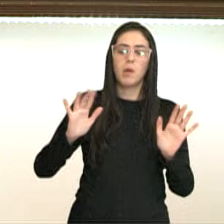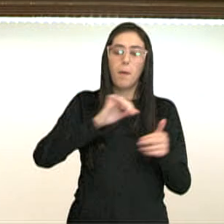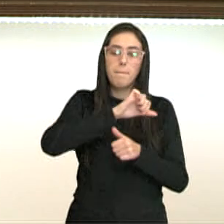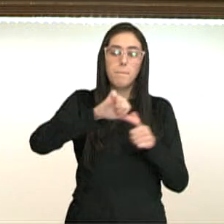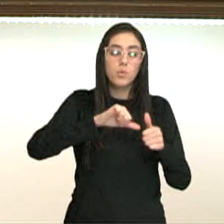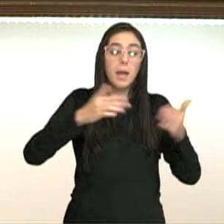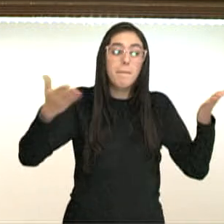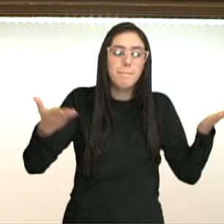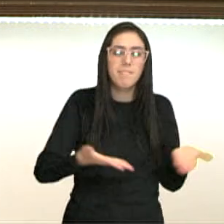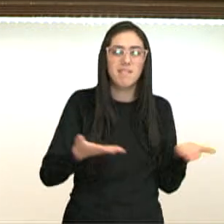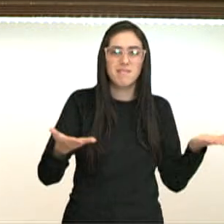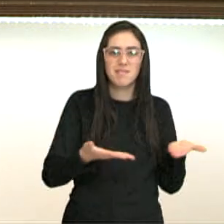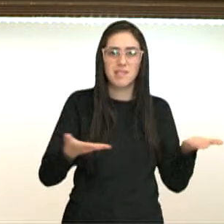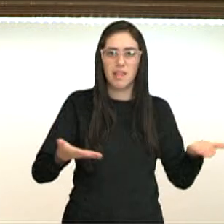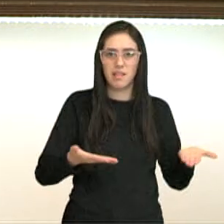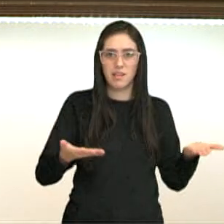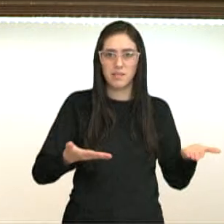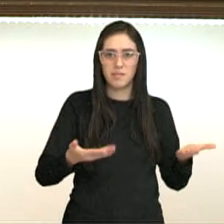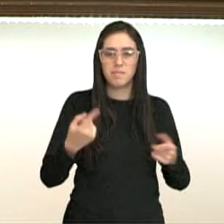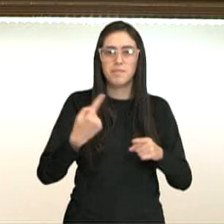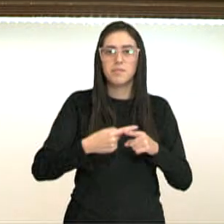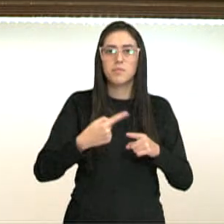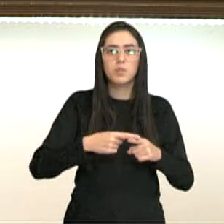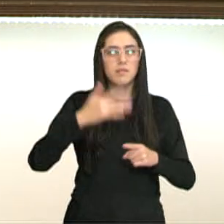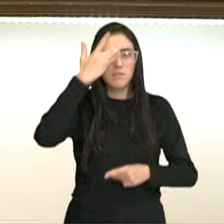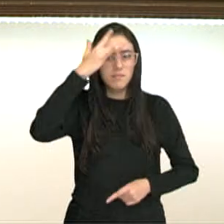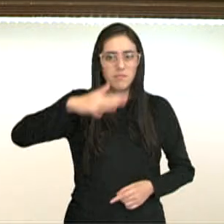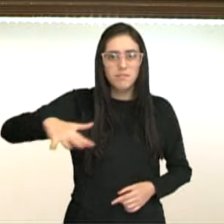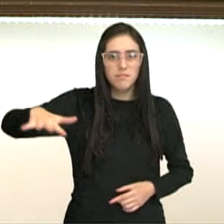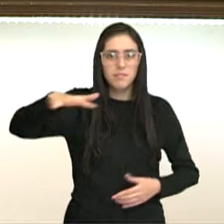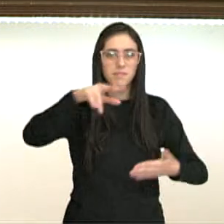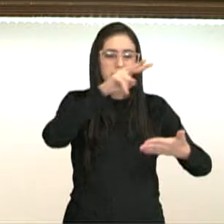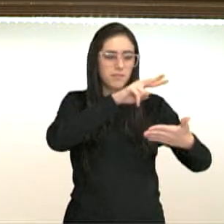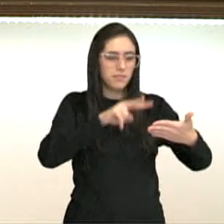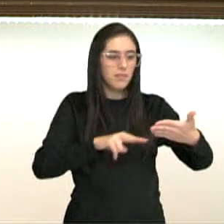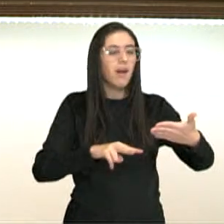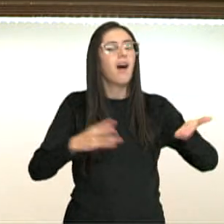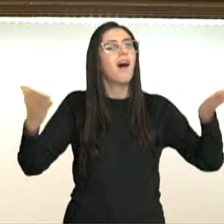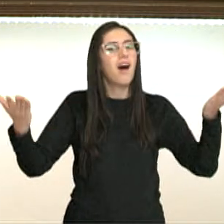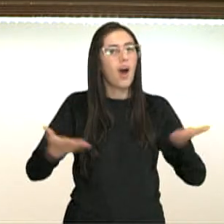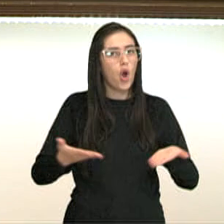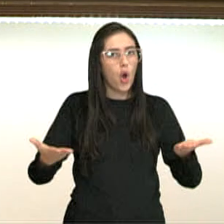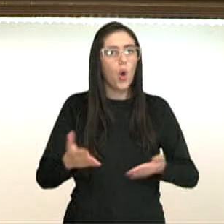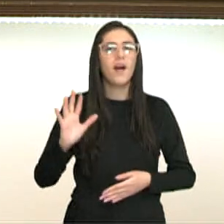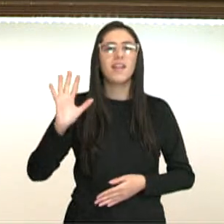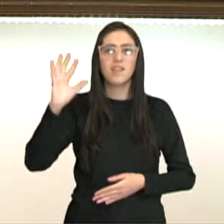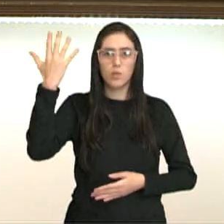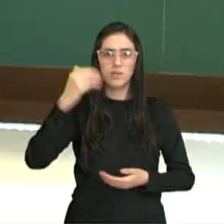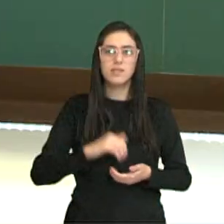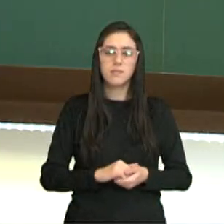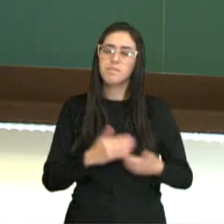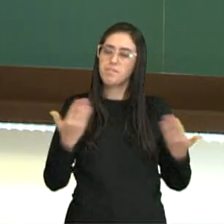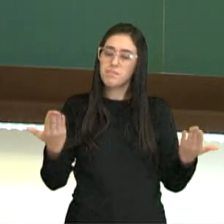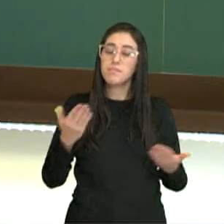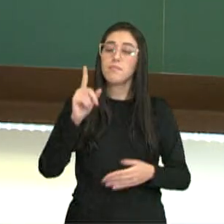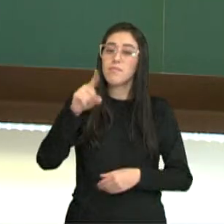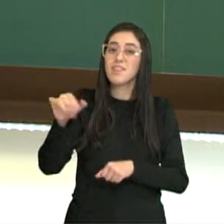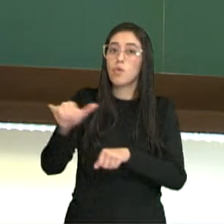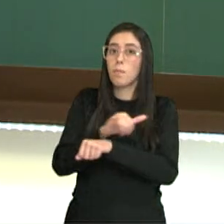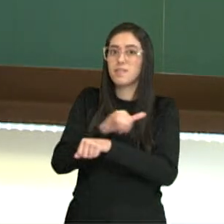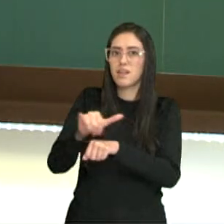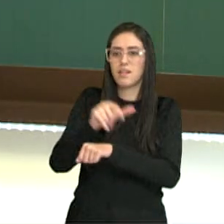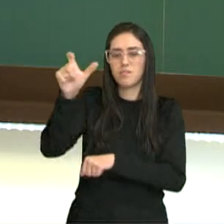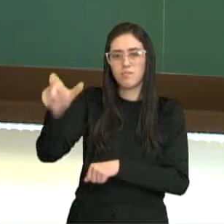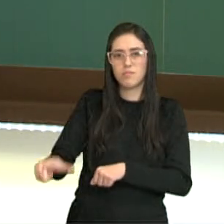no tempo presente e dá essa sensação de atualidade, tá certo? Então, isso é uma